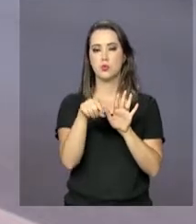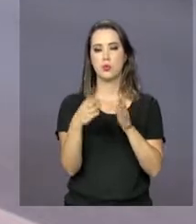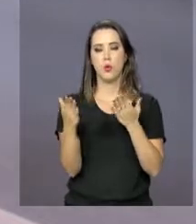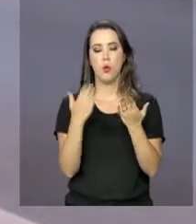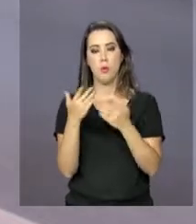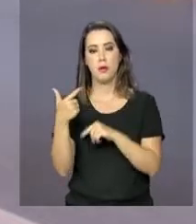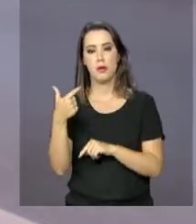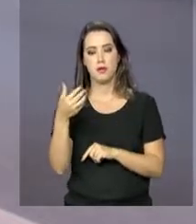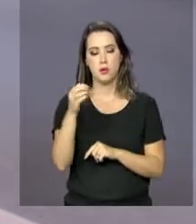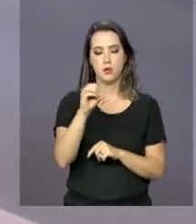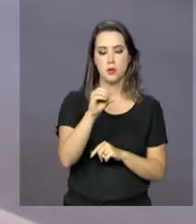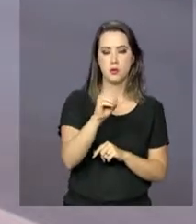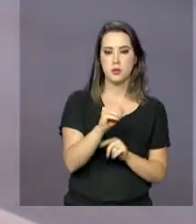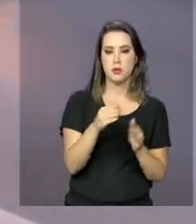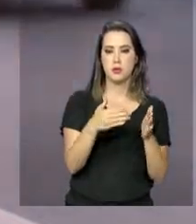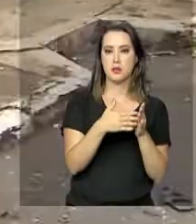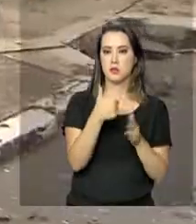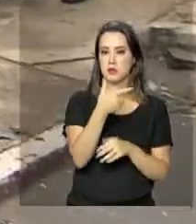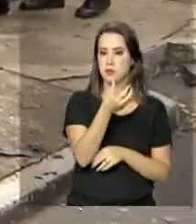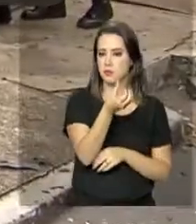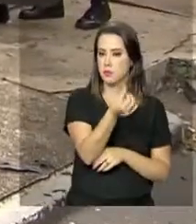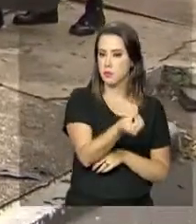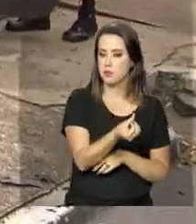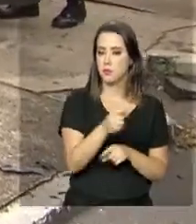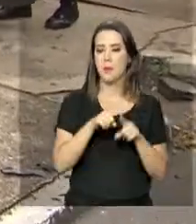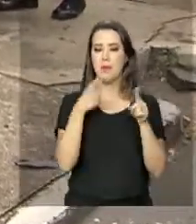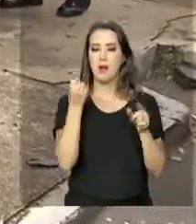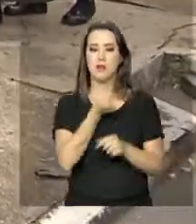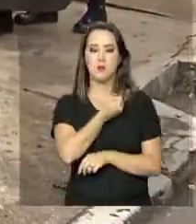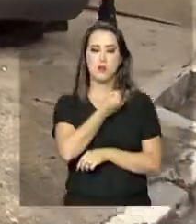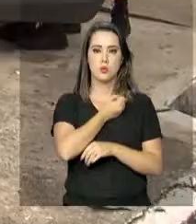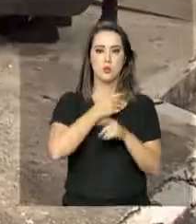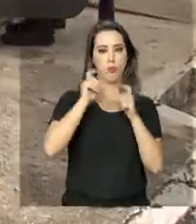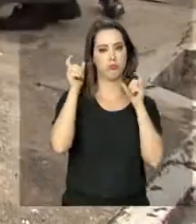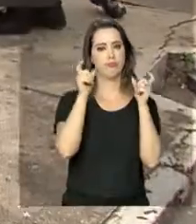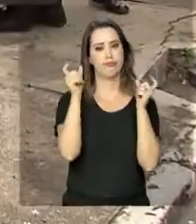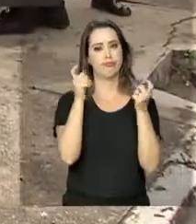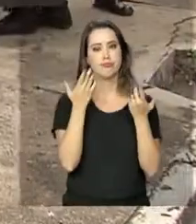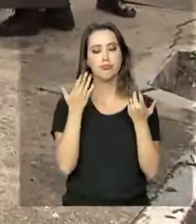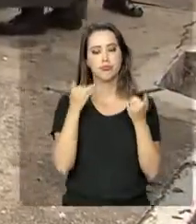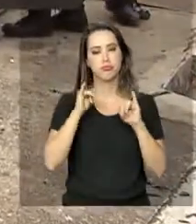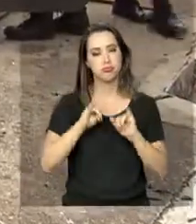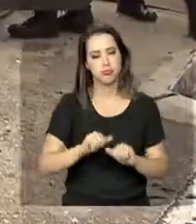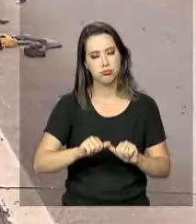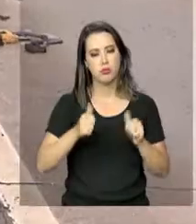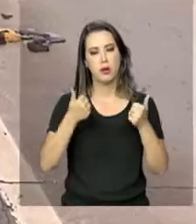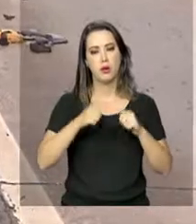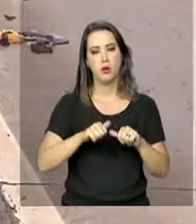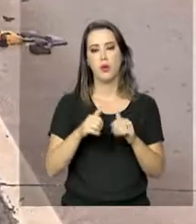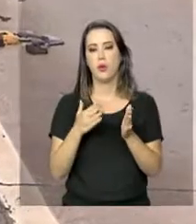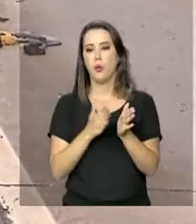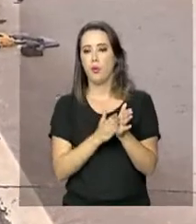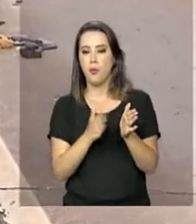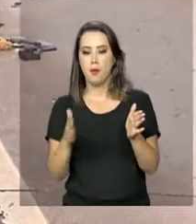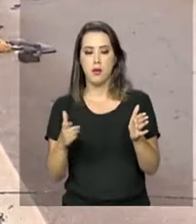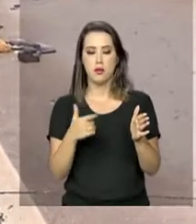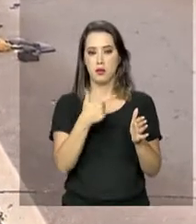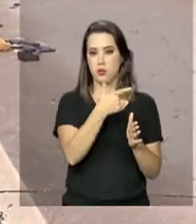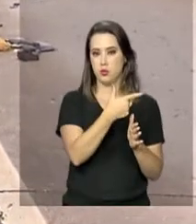2010 e 2016 mas os números ainda assustam de 2010 a 2015